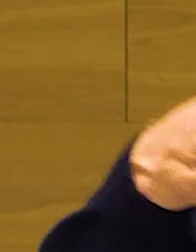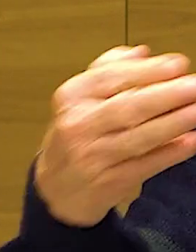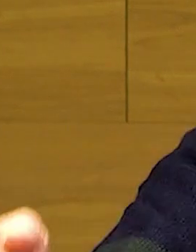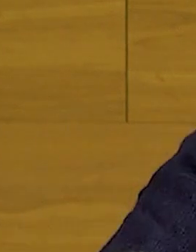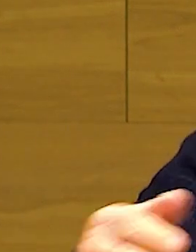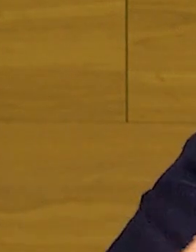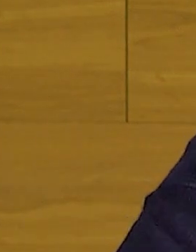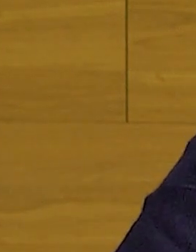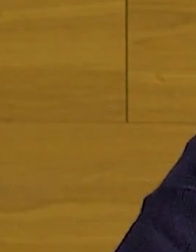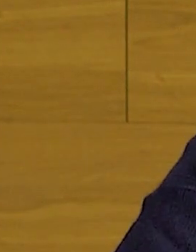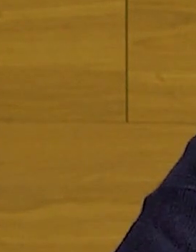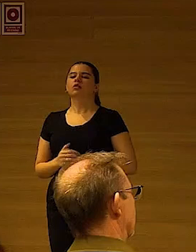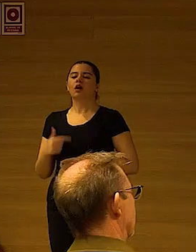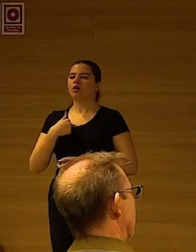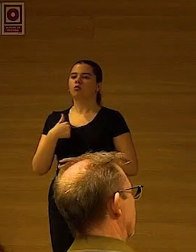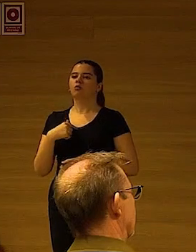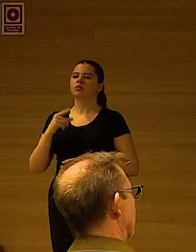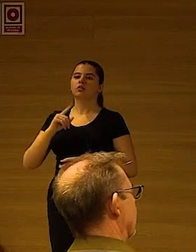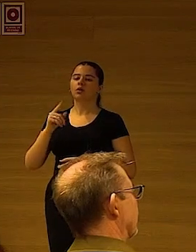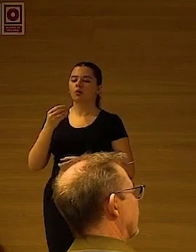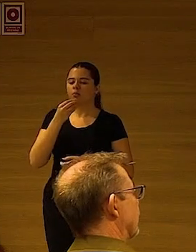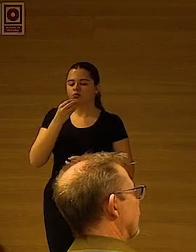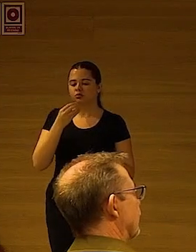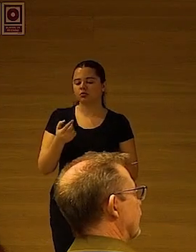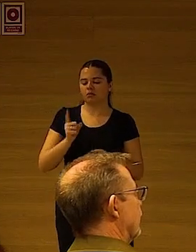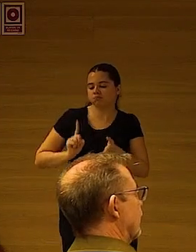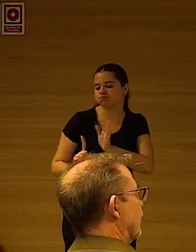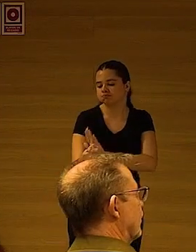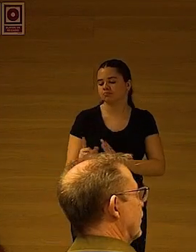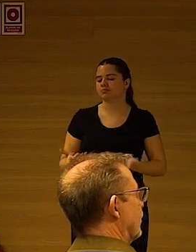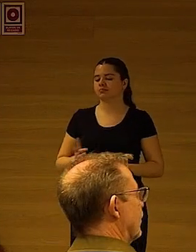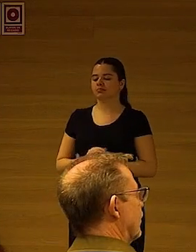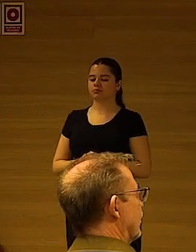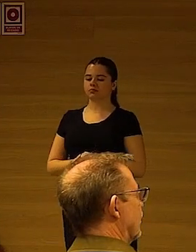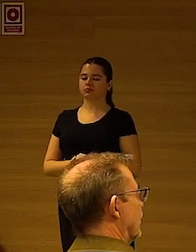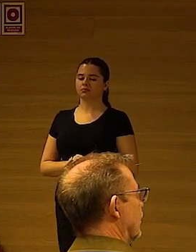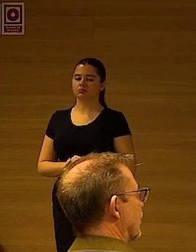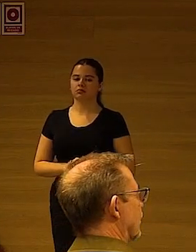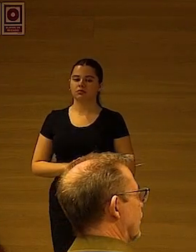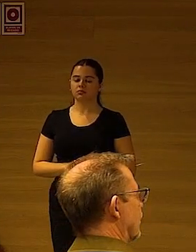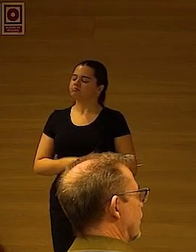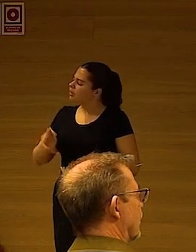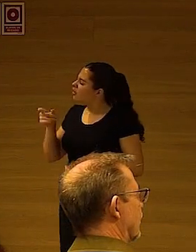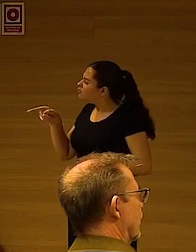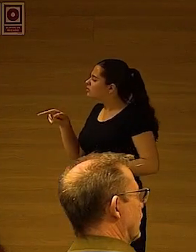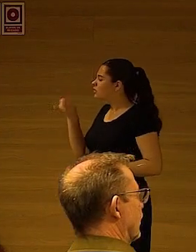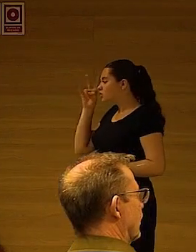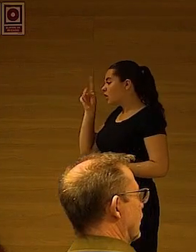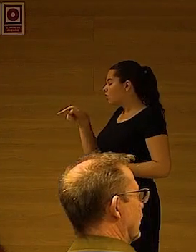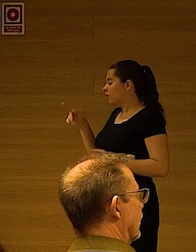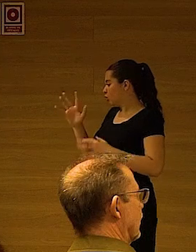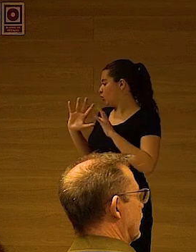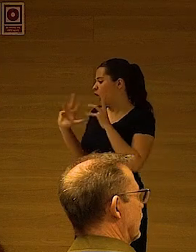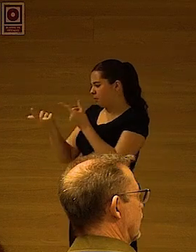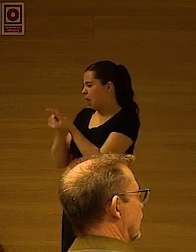esse período em que eu não podia aparecer. Tá certo. O João tem uma história de que zerou as bibliotecas da